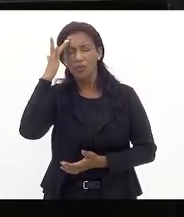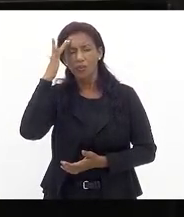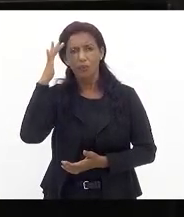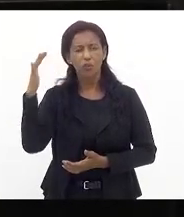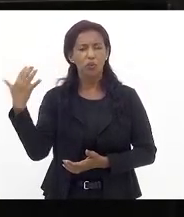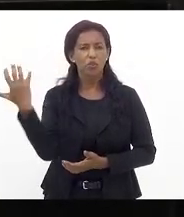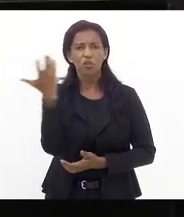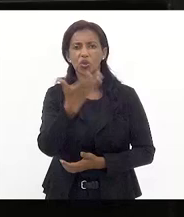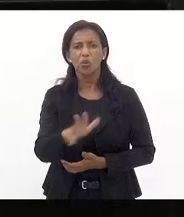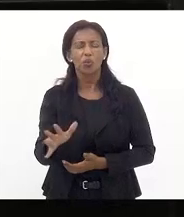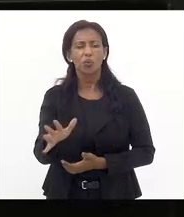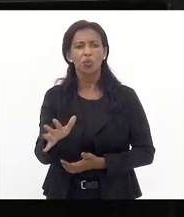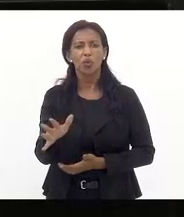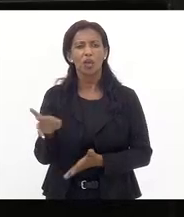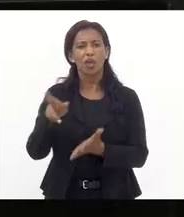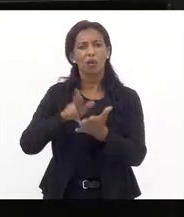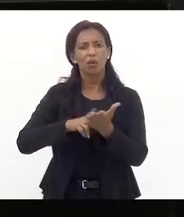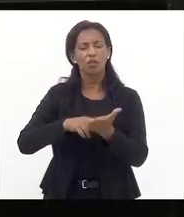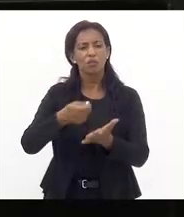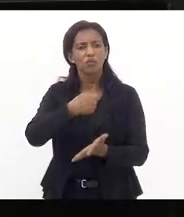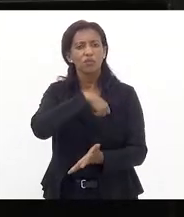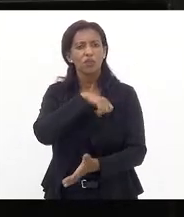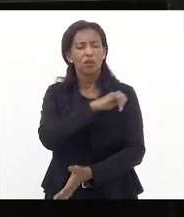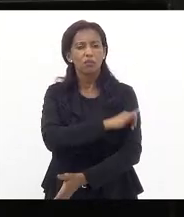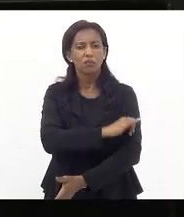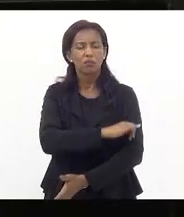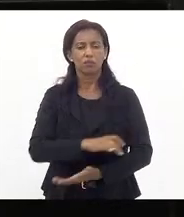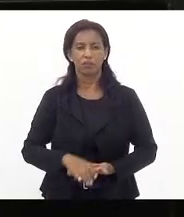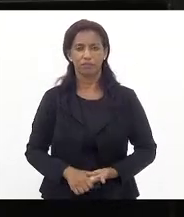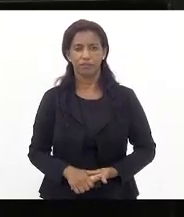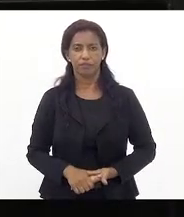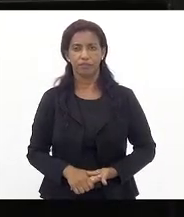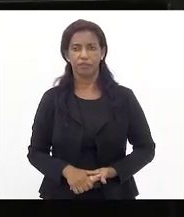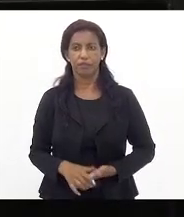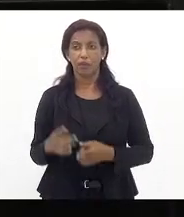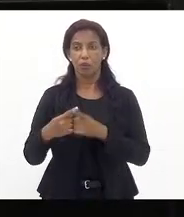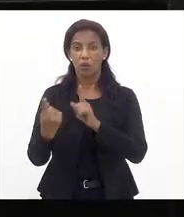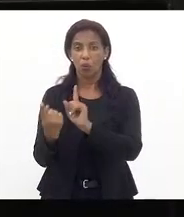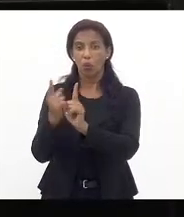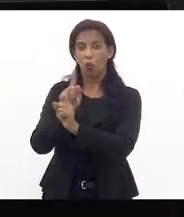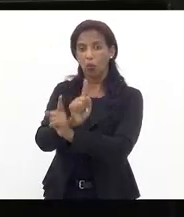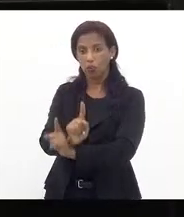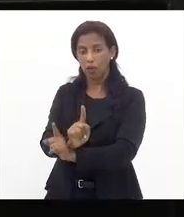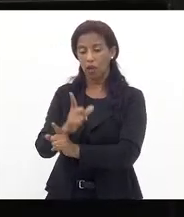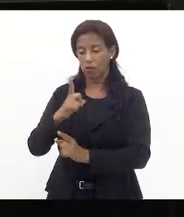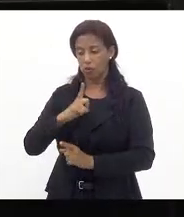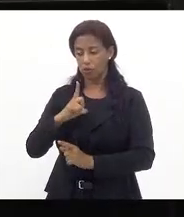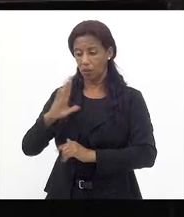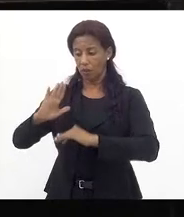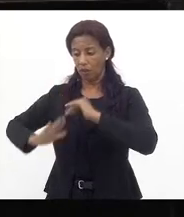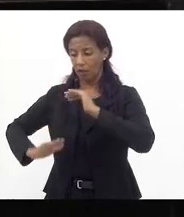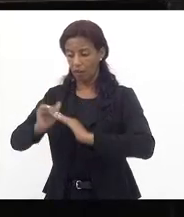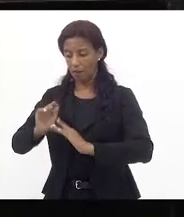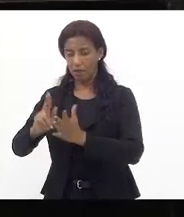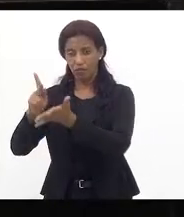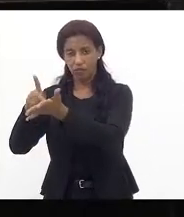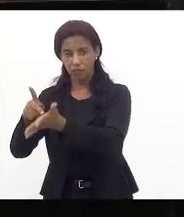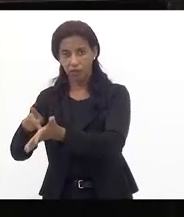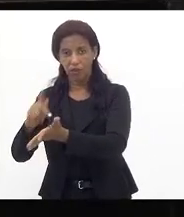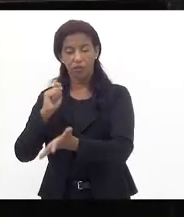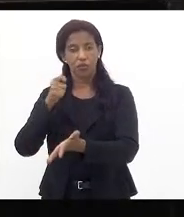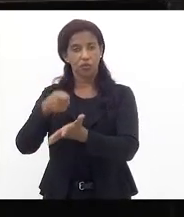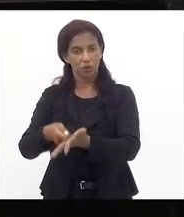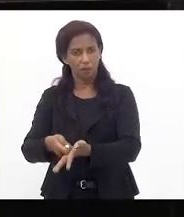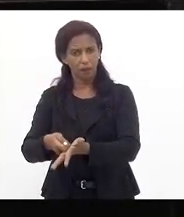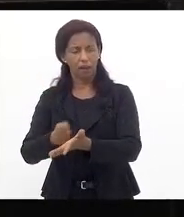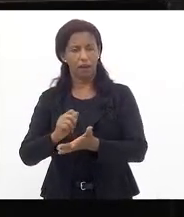a adesão do Rio de Janeiro no regime de recuperação fiscal. Porque, ao invés de nós termos uma capacidade real de pagar